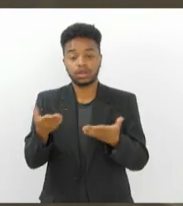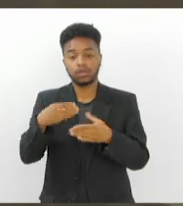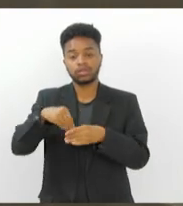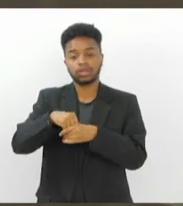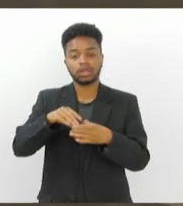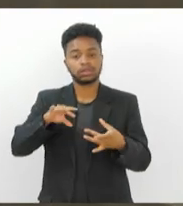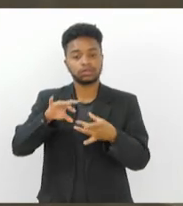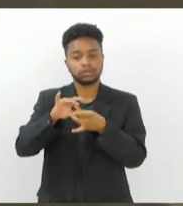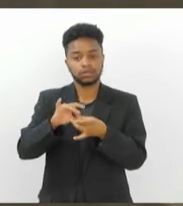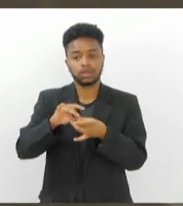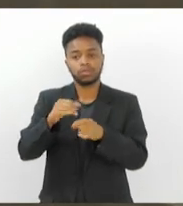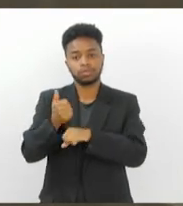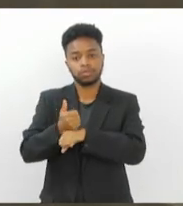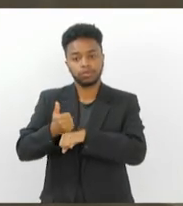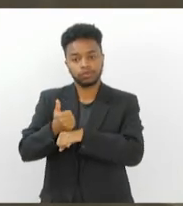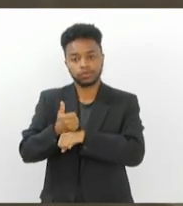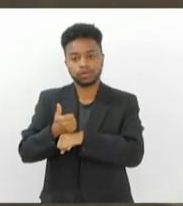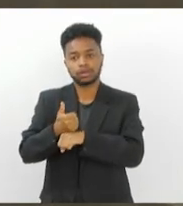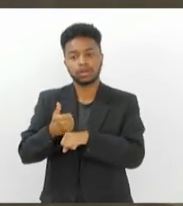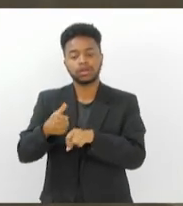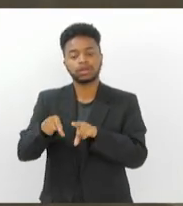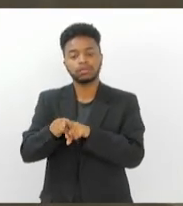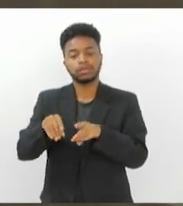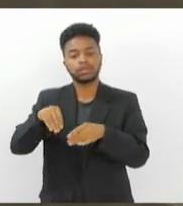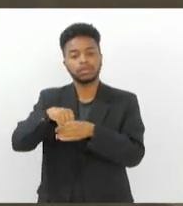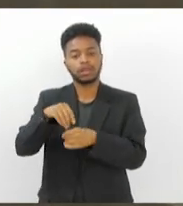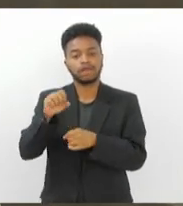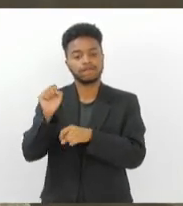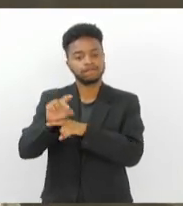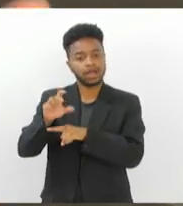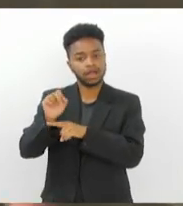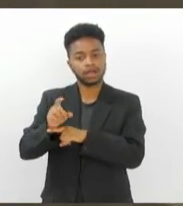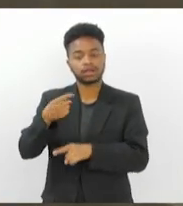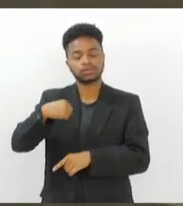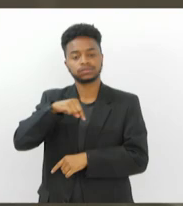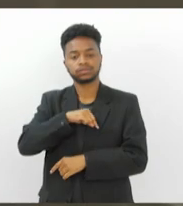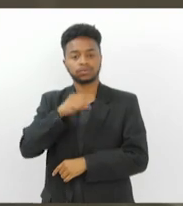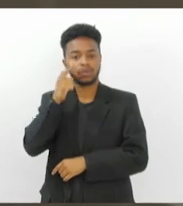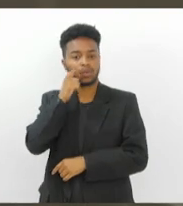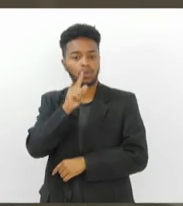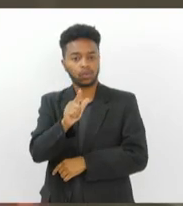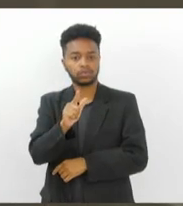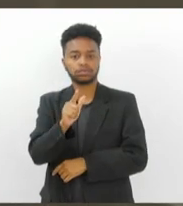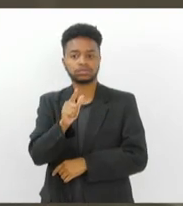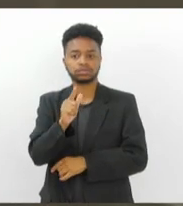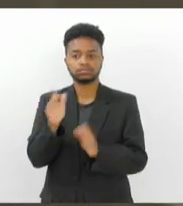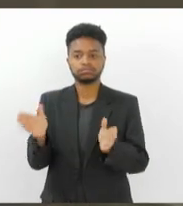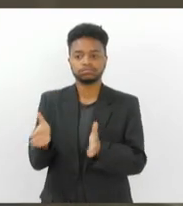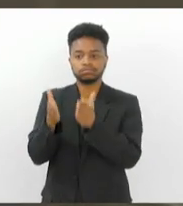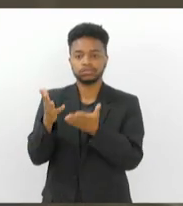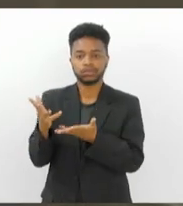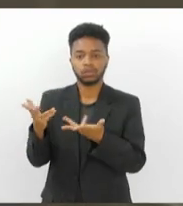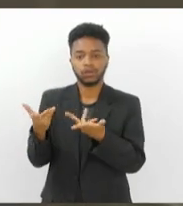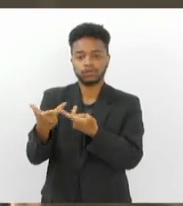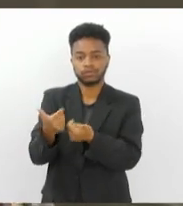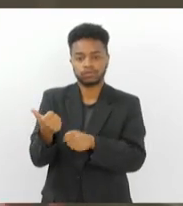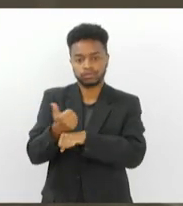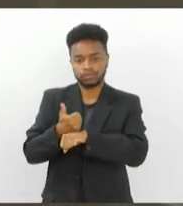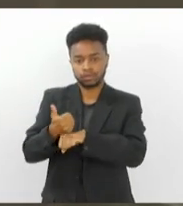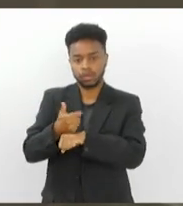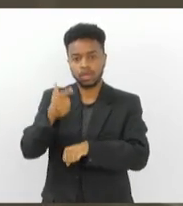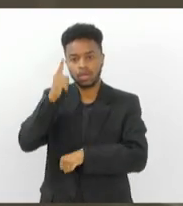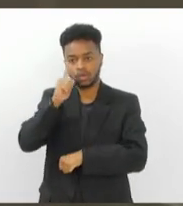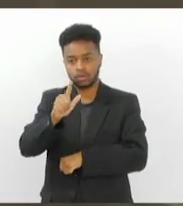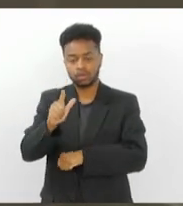profissionais dentro desse dentro dessas vagas a gente consegue promover a qualificação profissional a gente